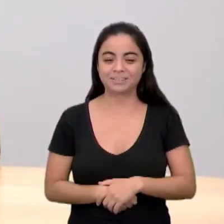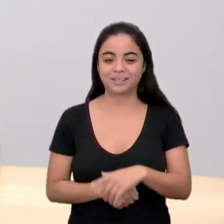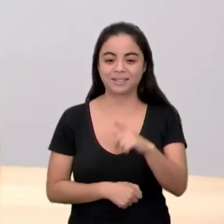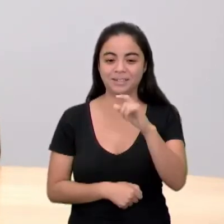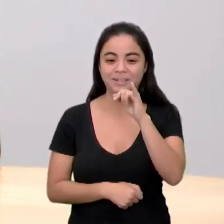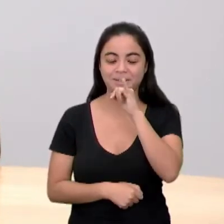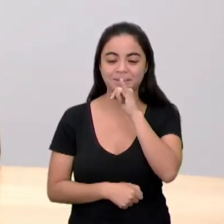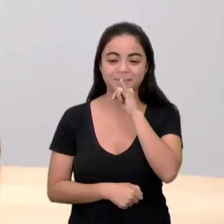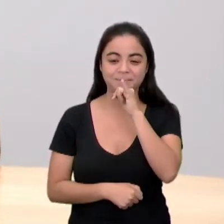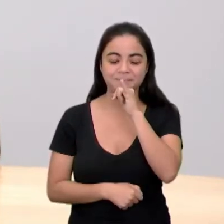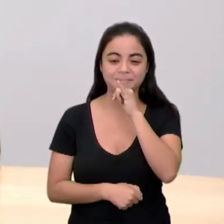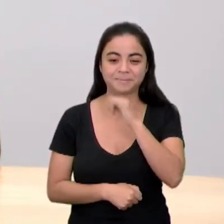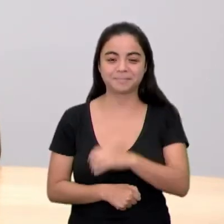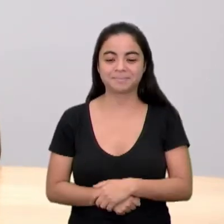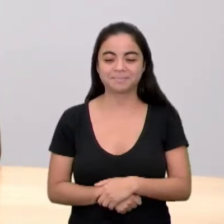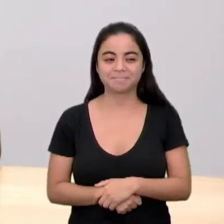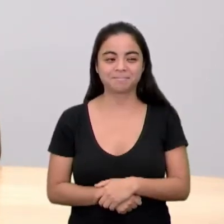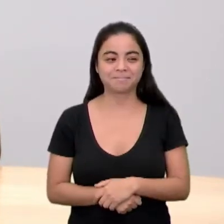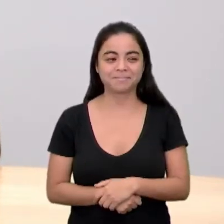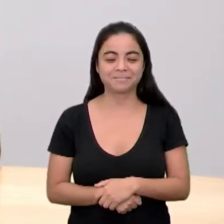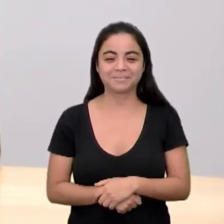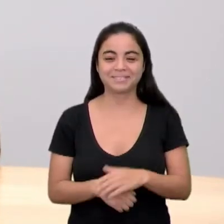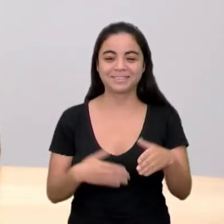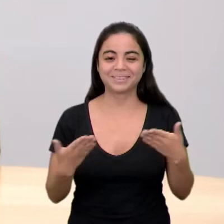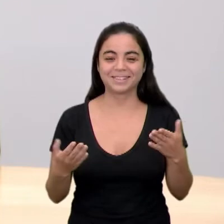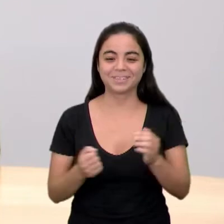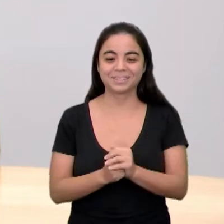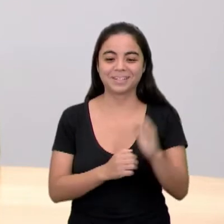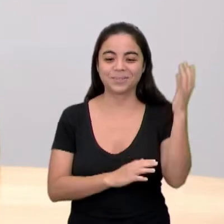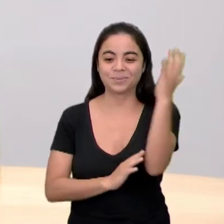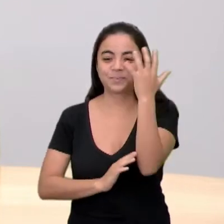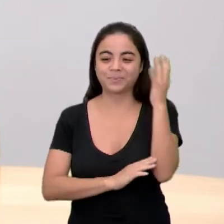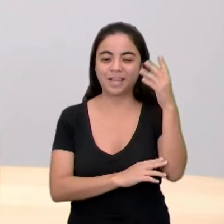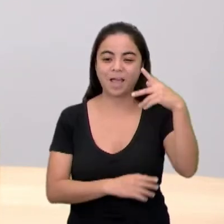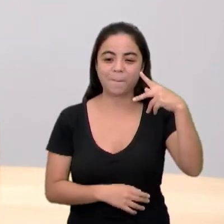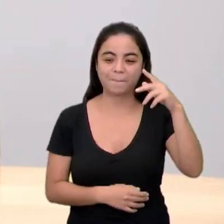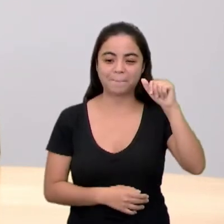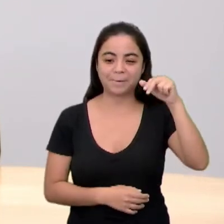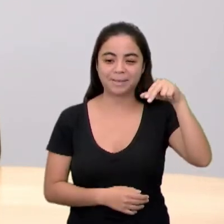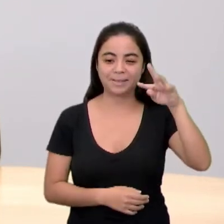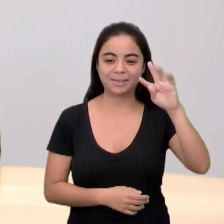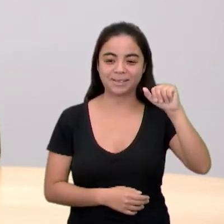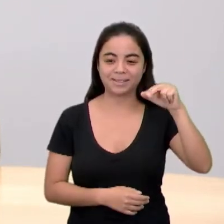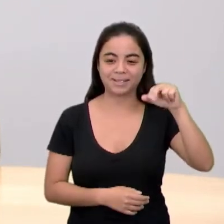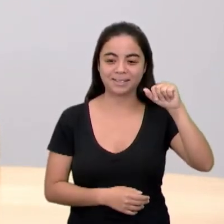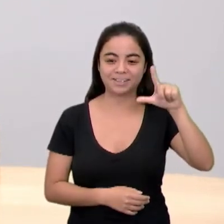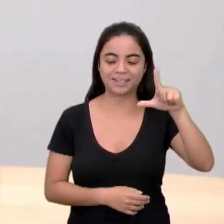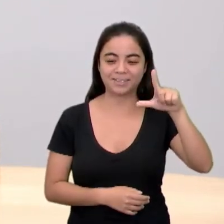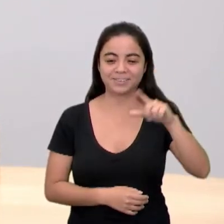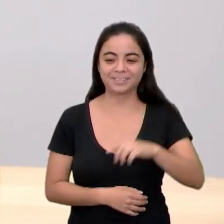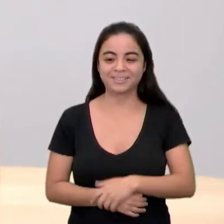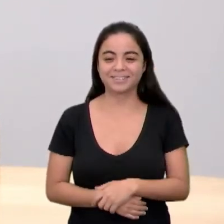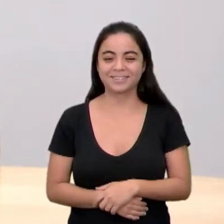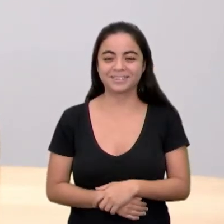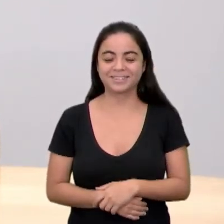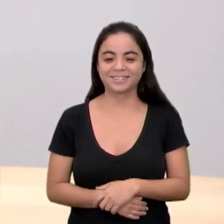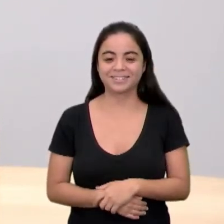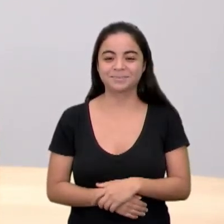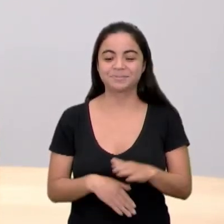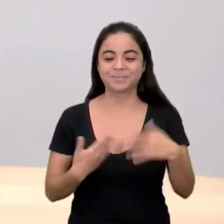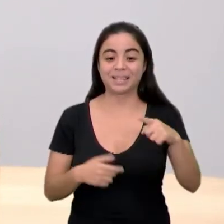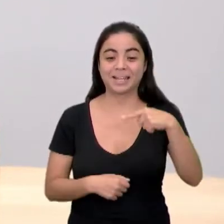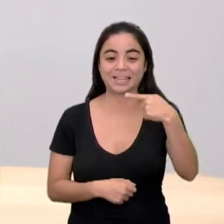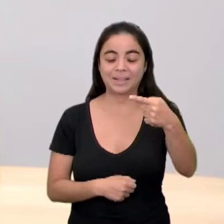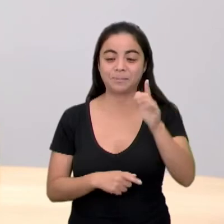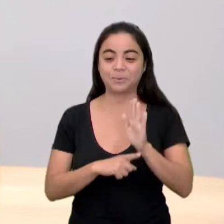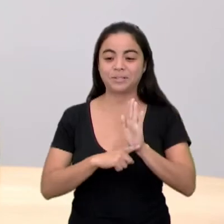gente lembra da Amazônia, lembra do Pantanal, lembra dos nossos biomas, né? Proteger isso já iria